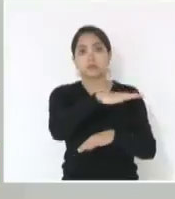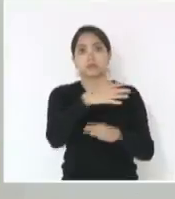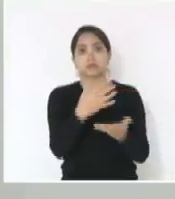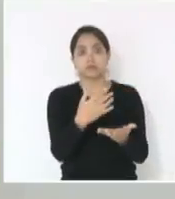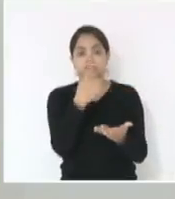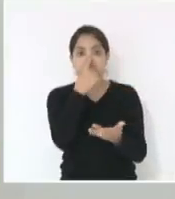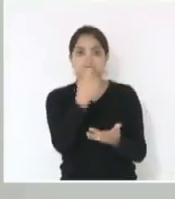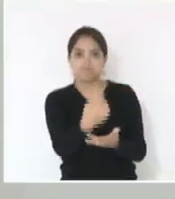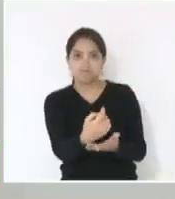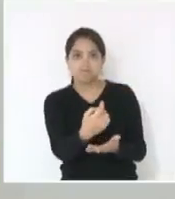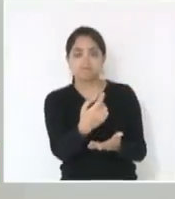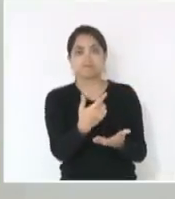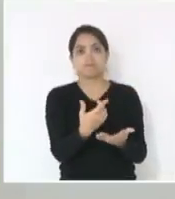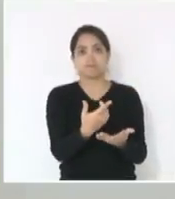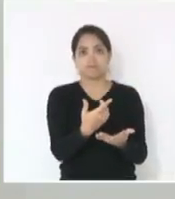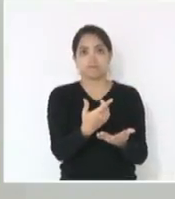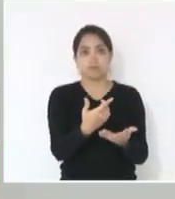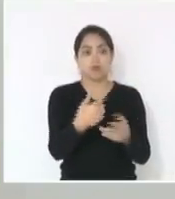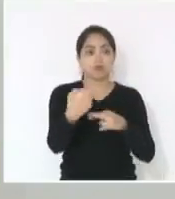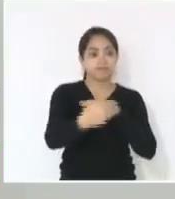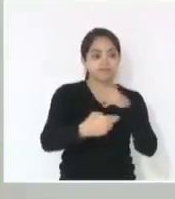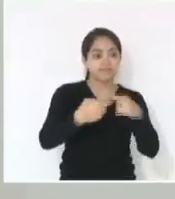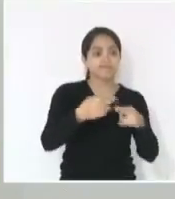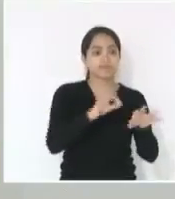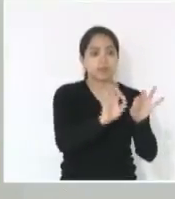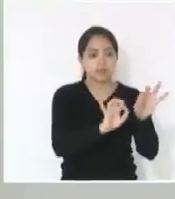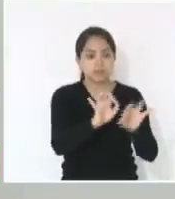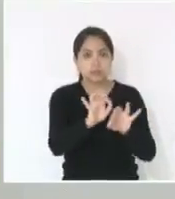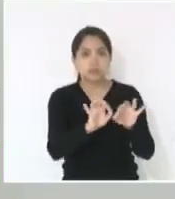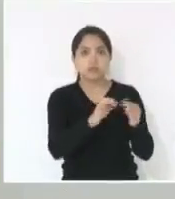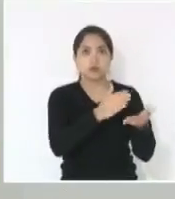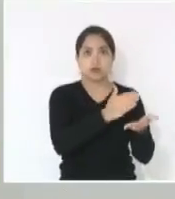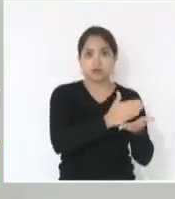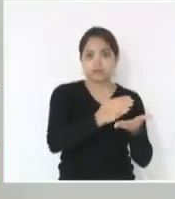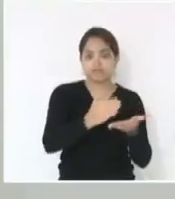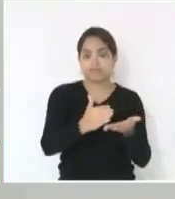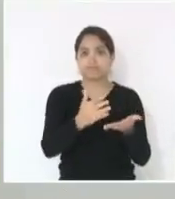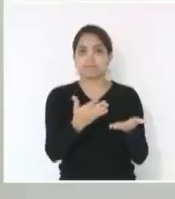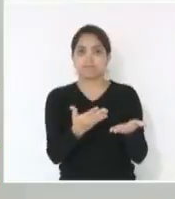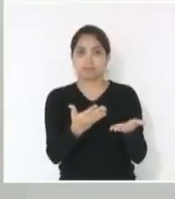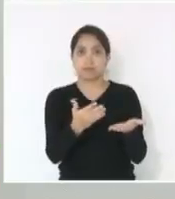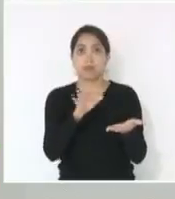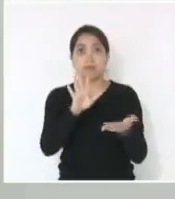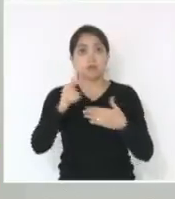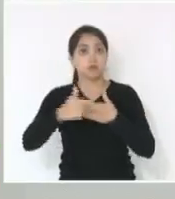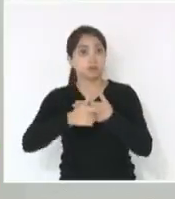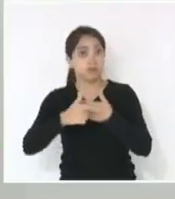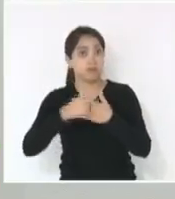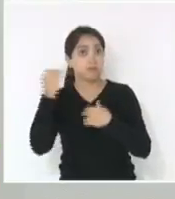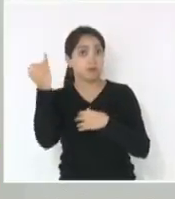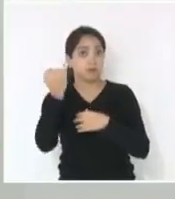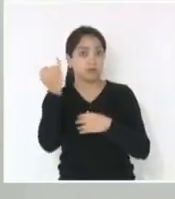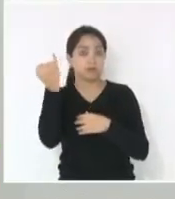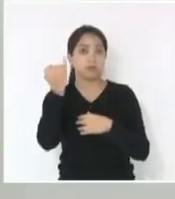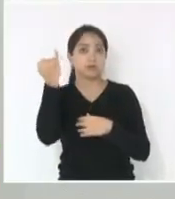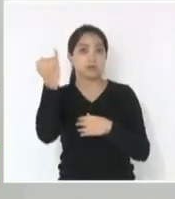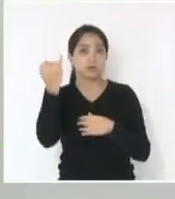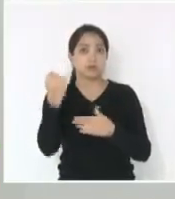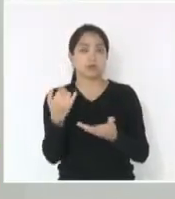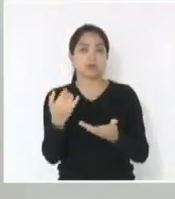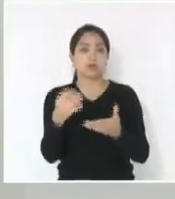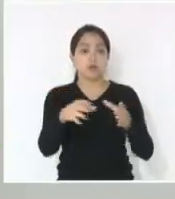fazia a reciclagem. E que um papel fundamental também desenvolvido pelos